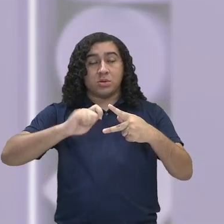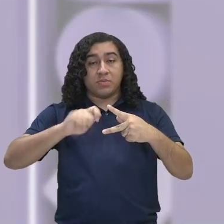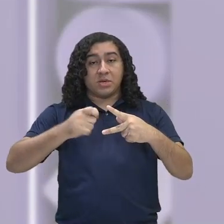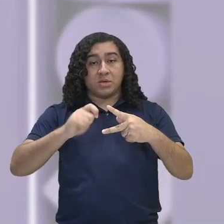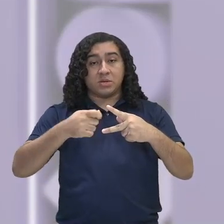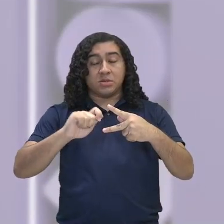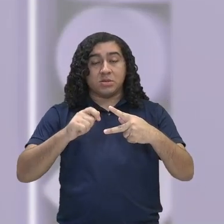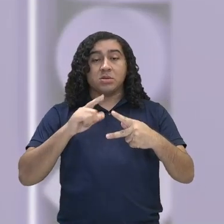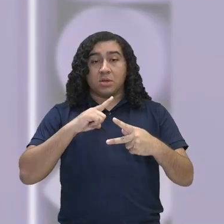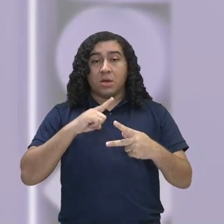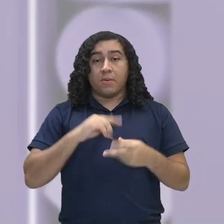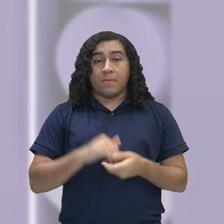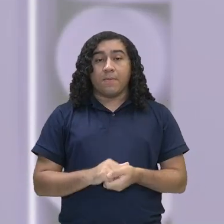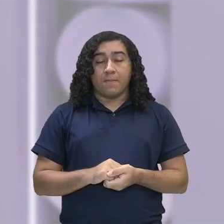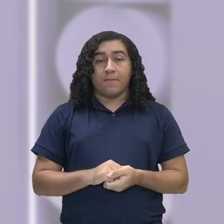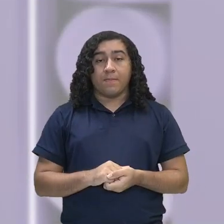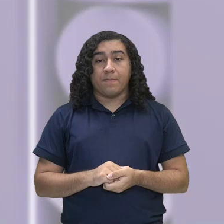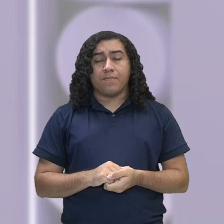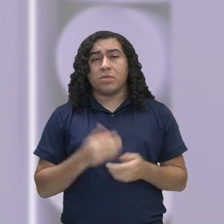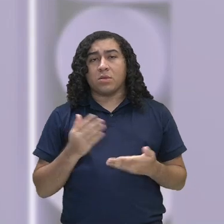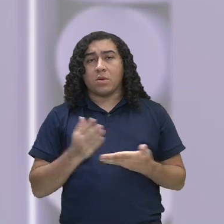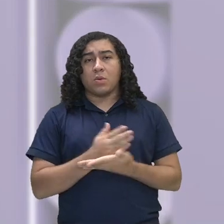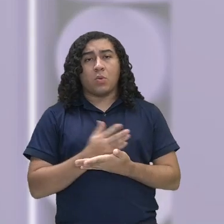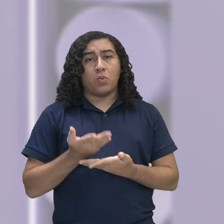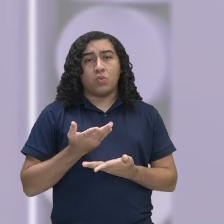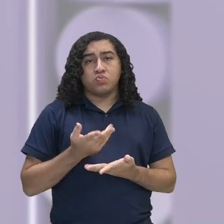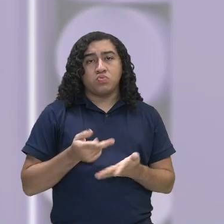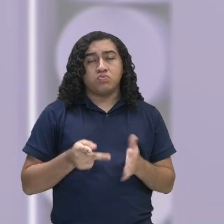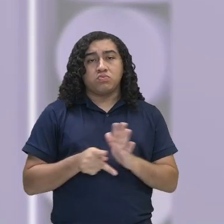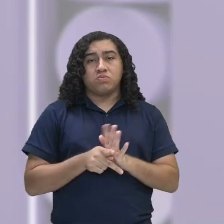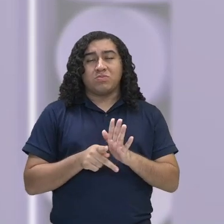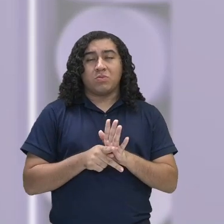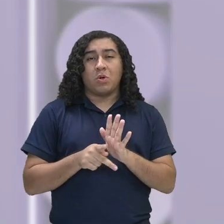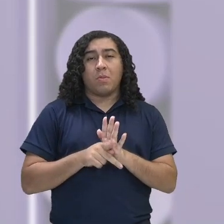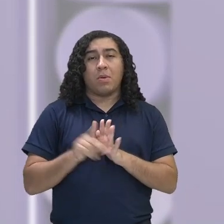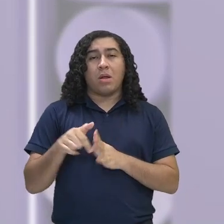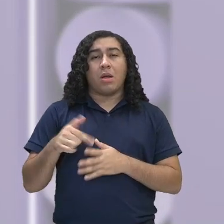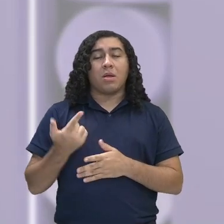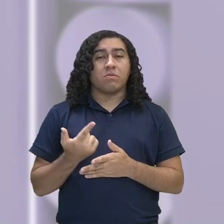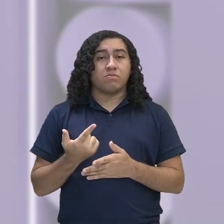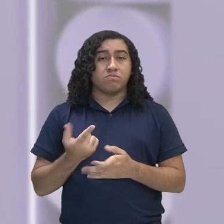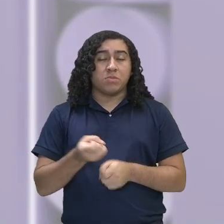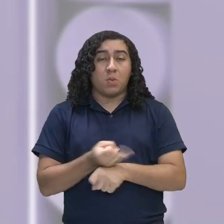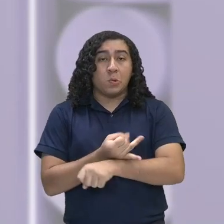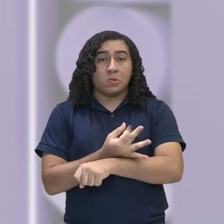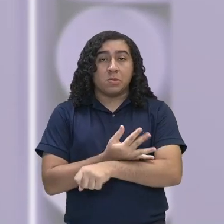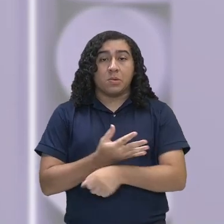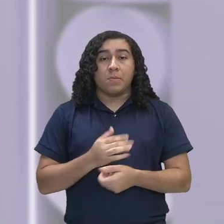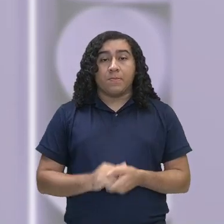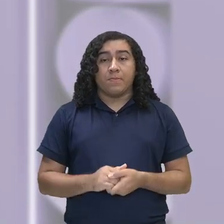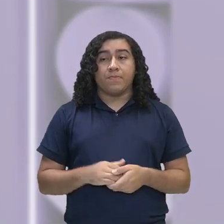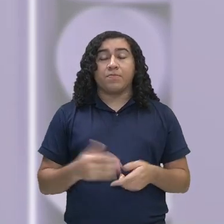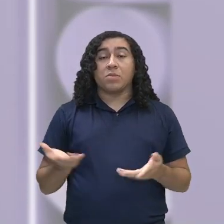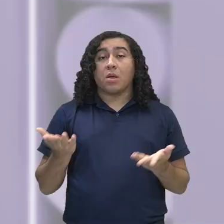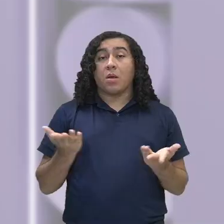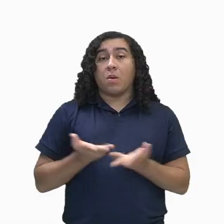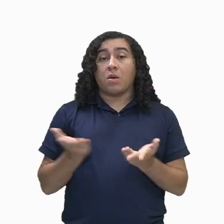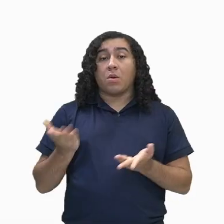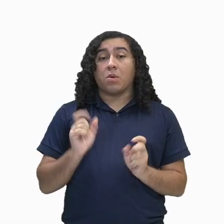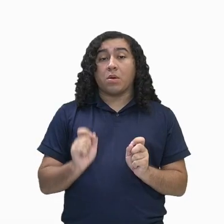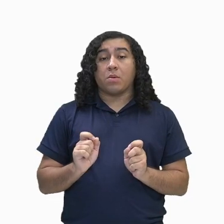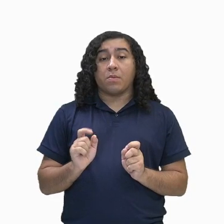um valor moral, um valor racional, um valor emocional, tá bom? Mas vamos voltar para